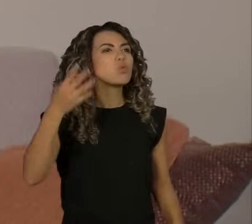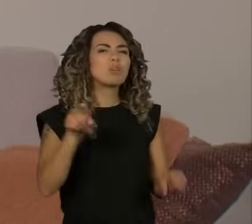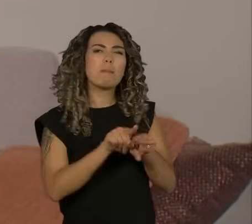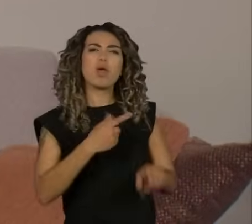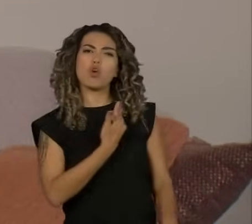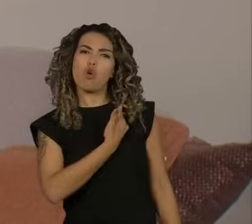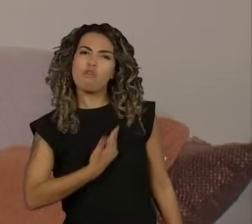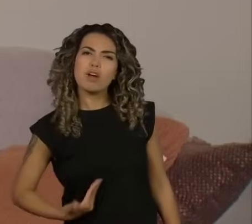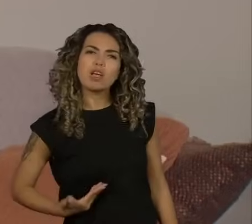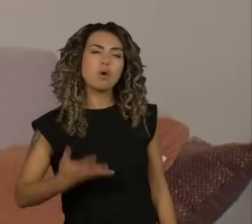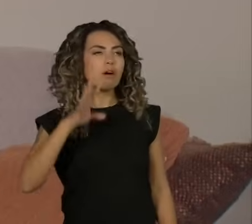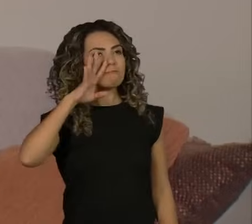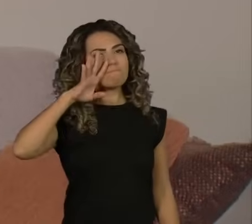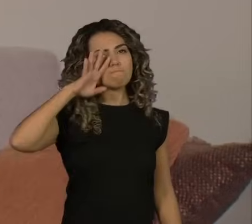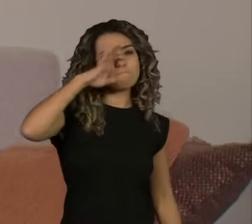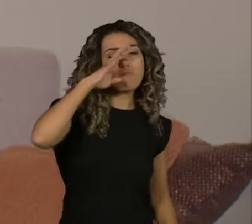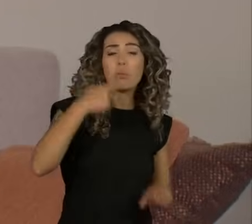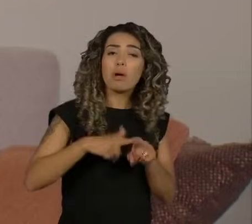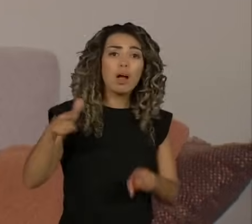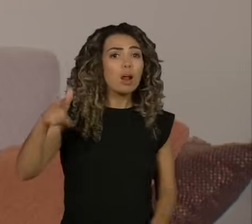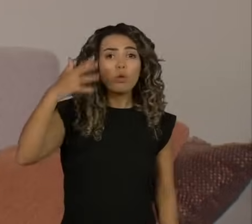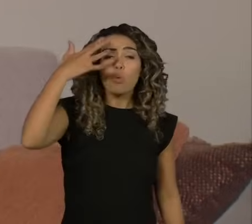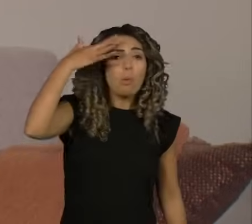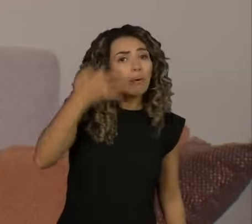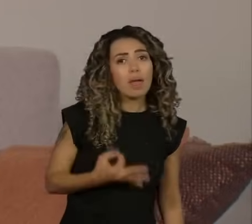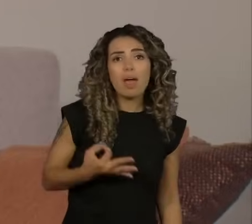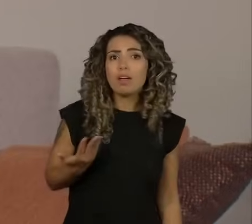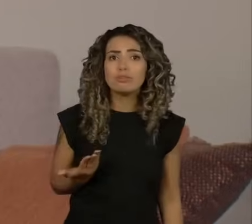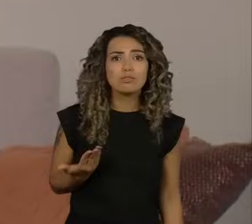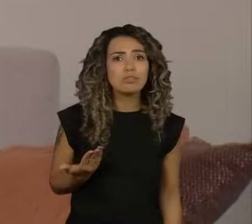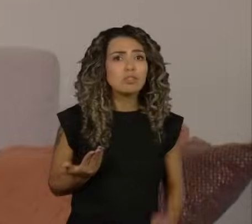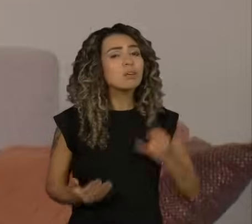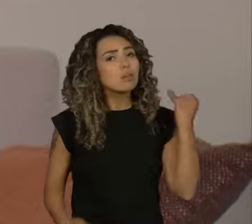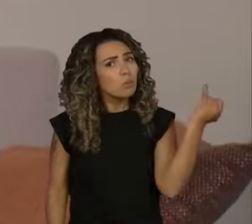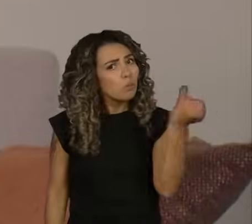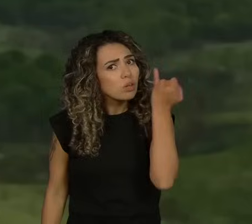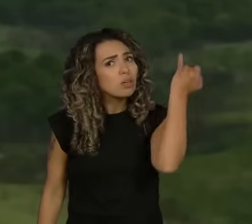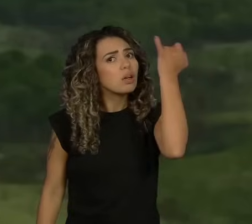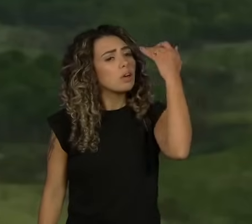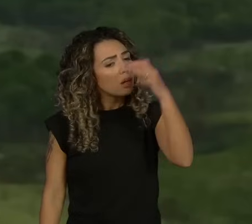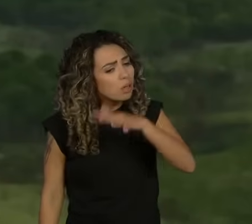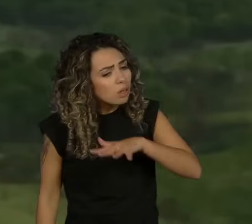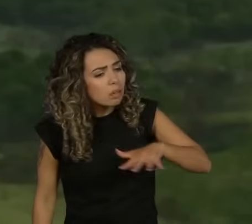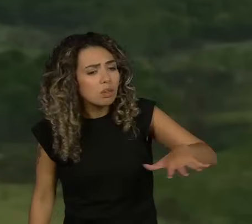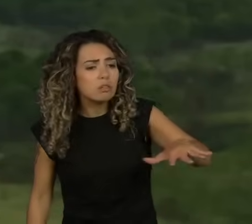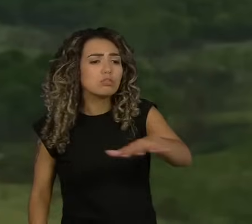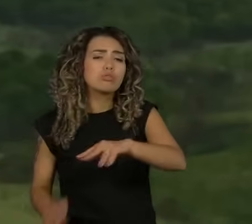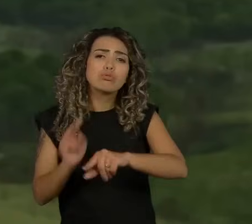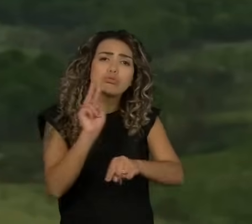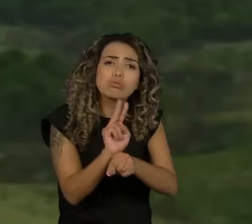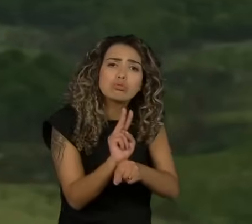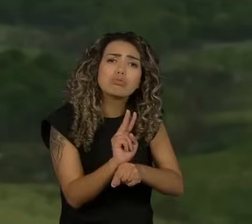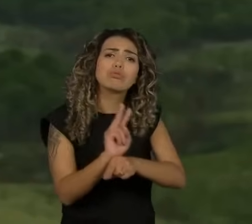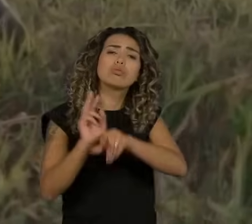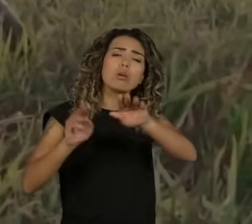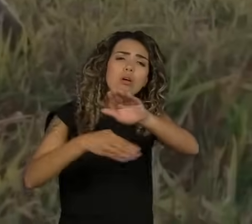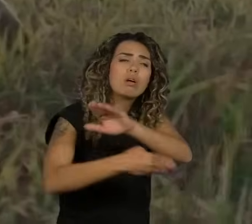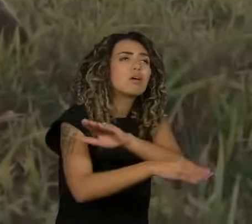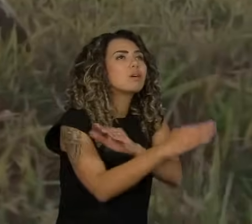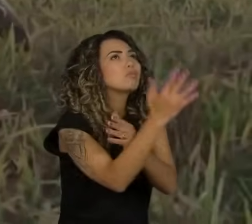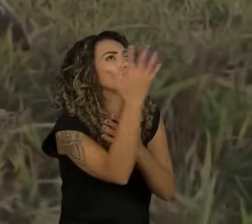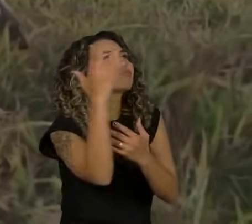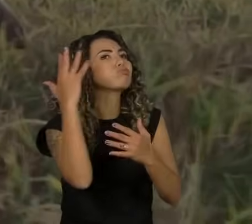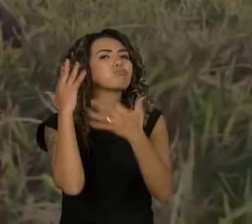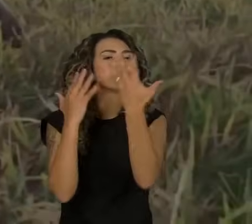governadores, porque eles não conseguem compreender a importância de termos o nosso território e a nossa biodiversidade e a nossa